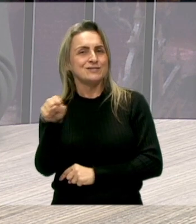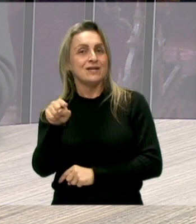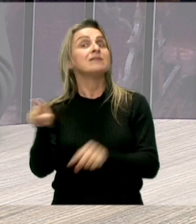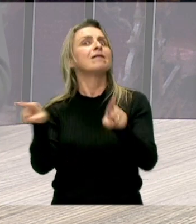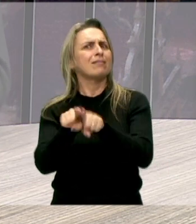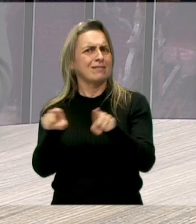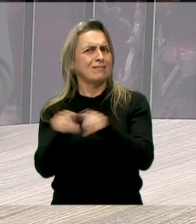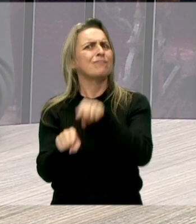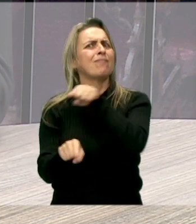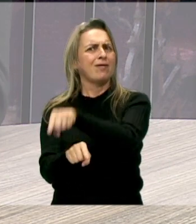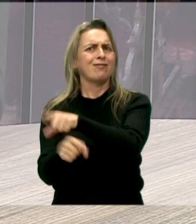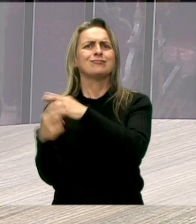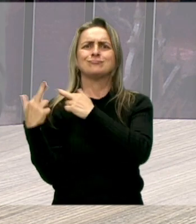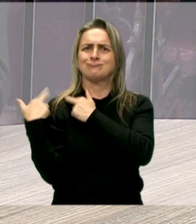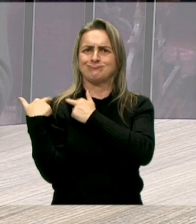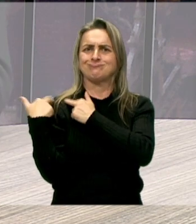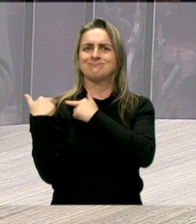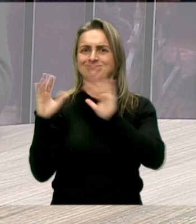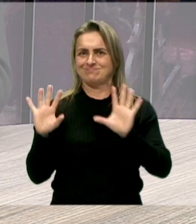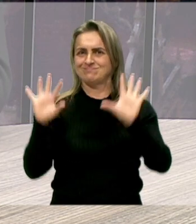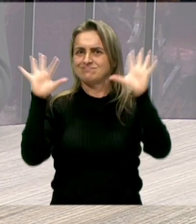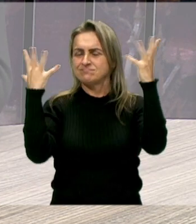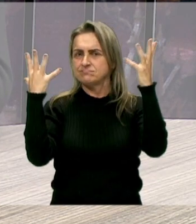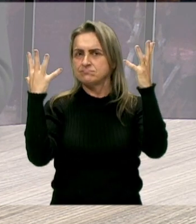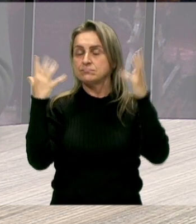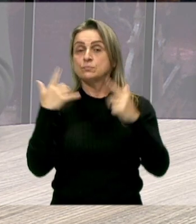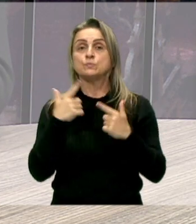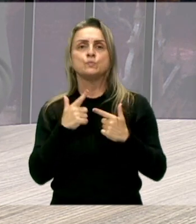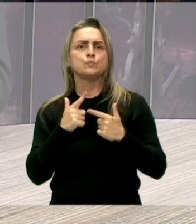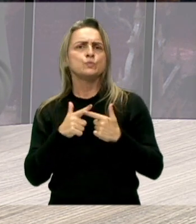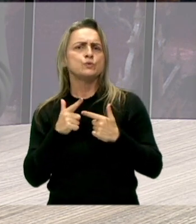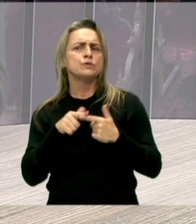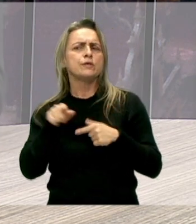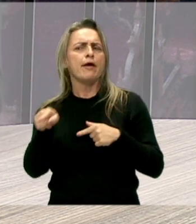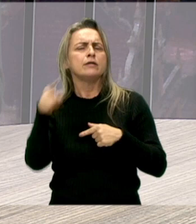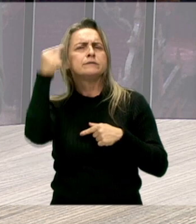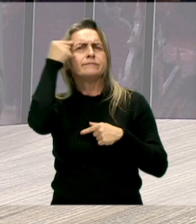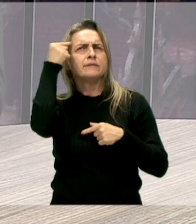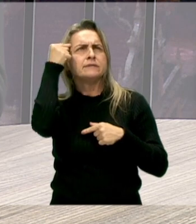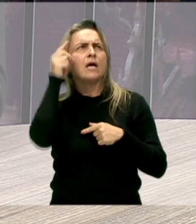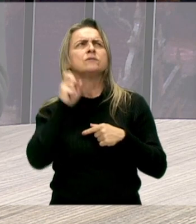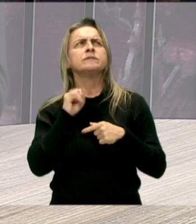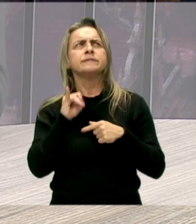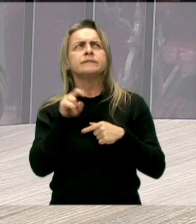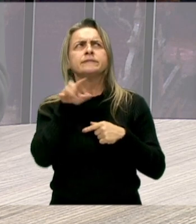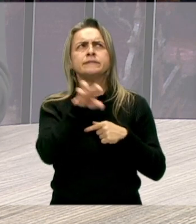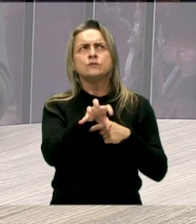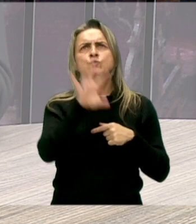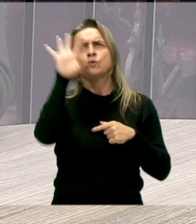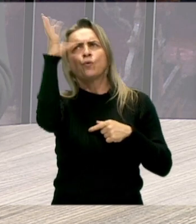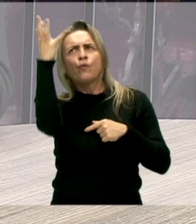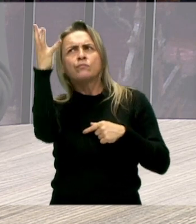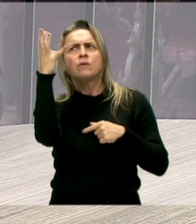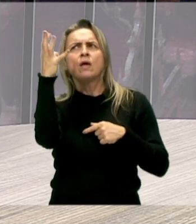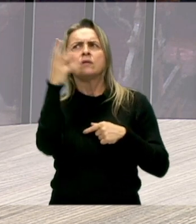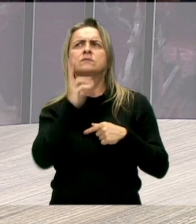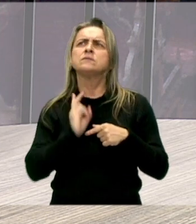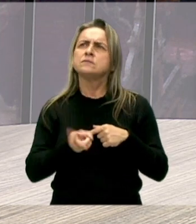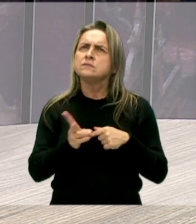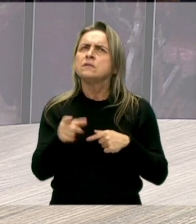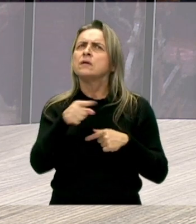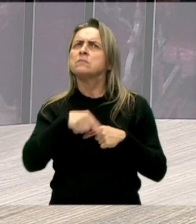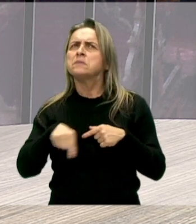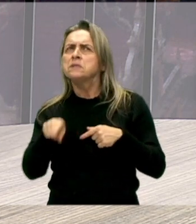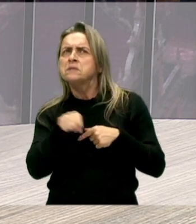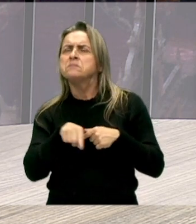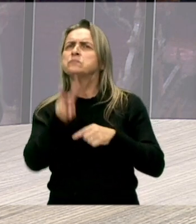quê? Porque eles trouxeram, não, mas se isso acontece com a gente há 2 anos... Com esses encontros agora, a gente